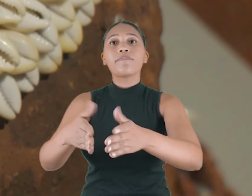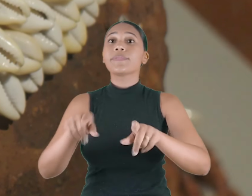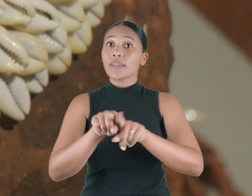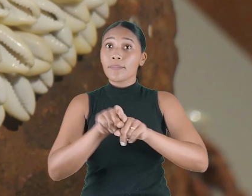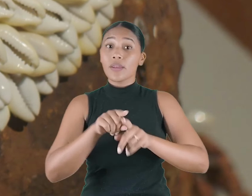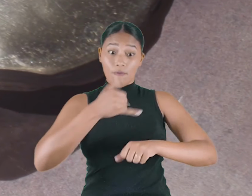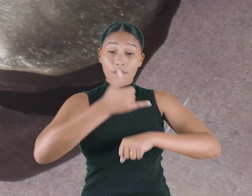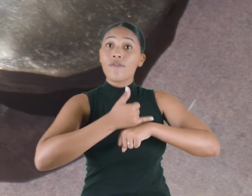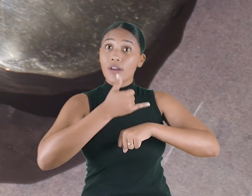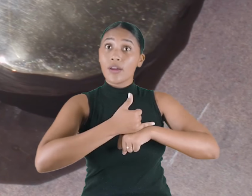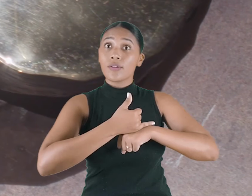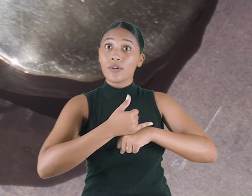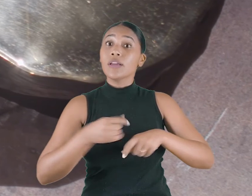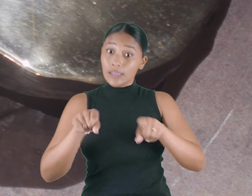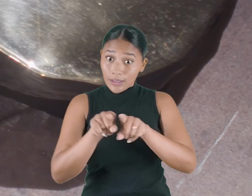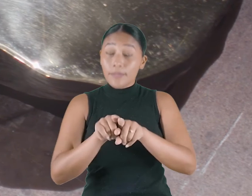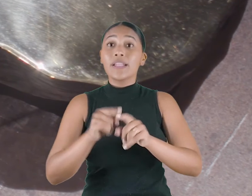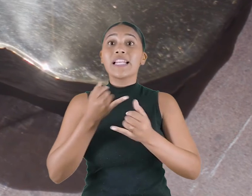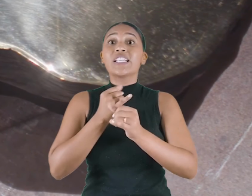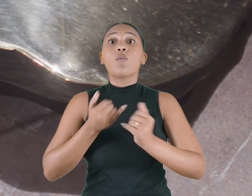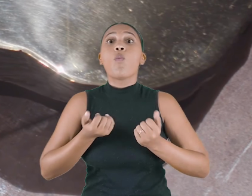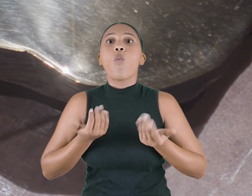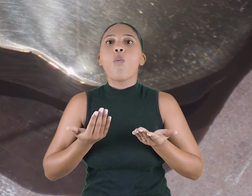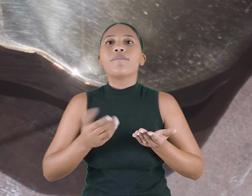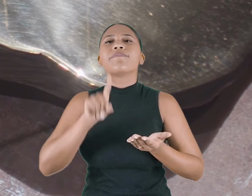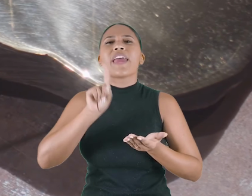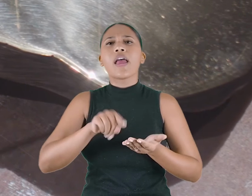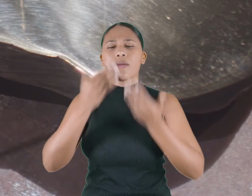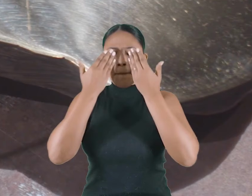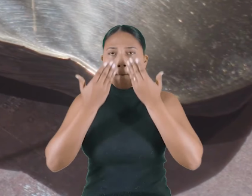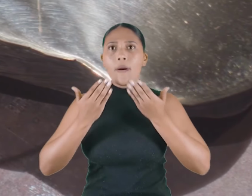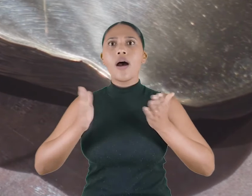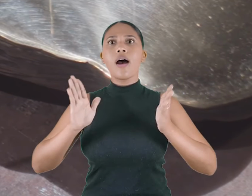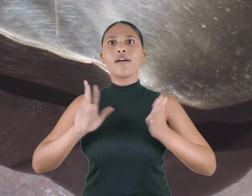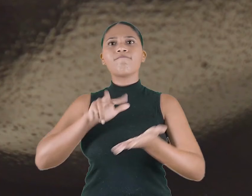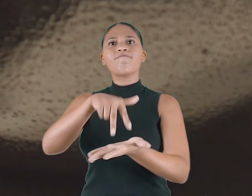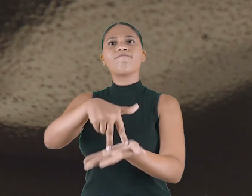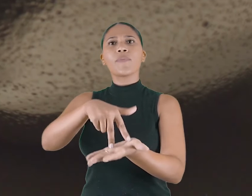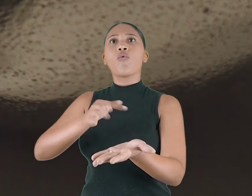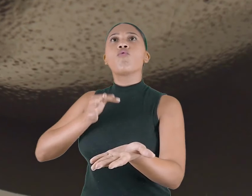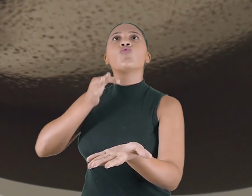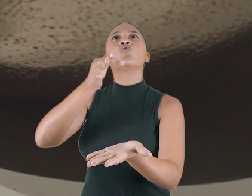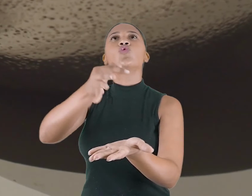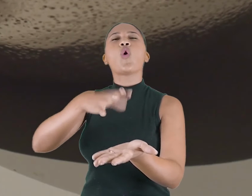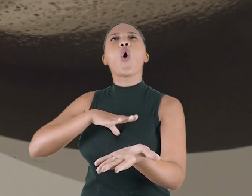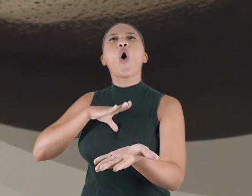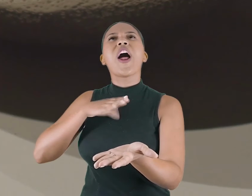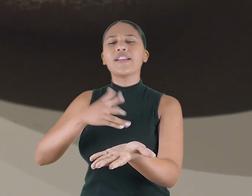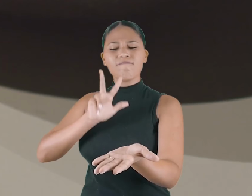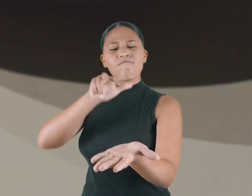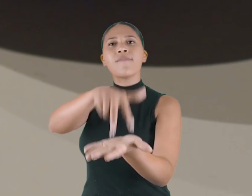a energia do ferro, a energia do olhar sempre para frente,